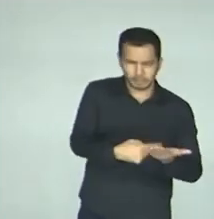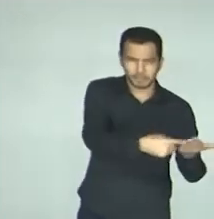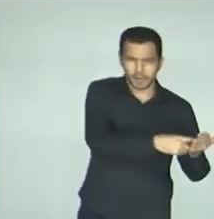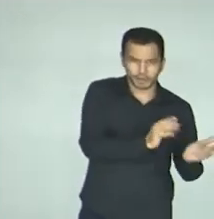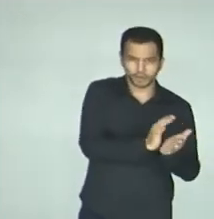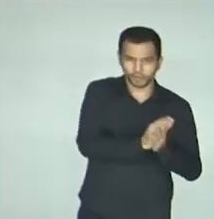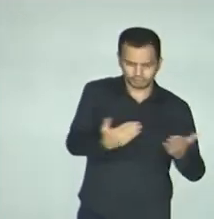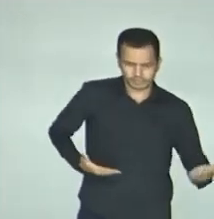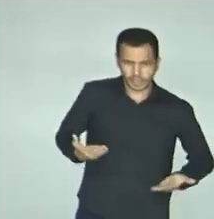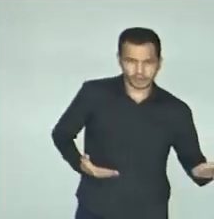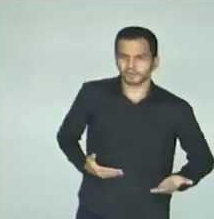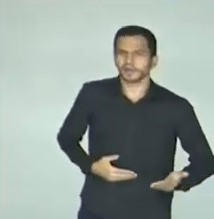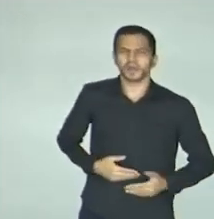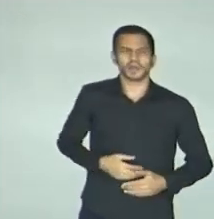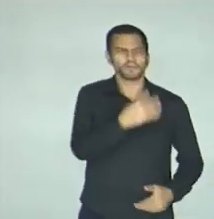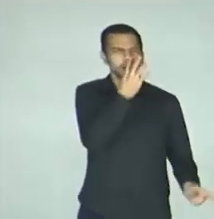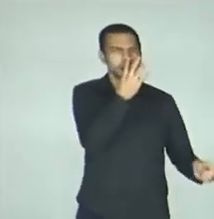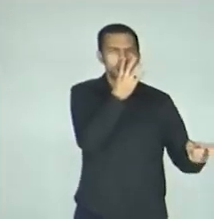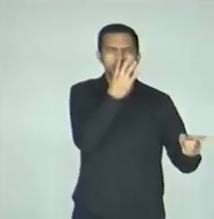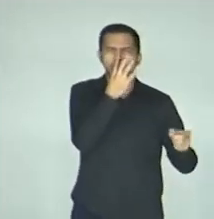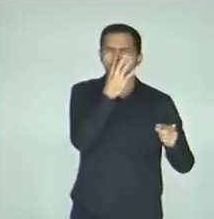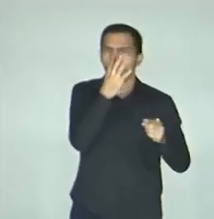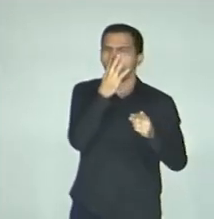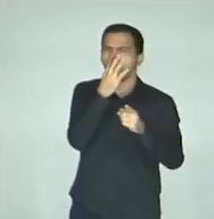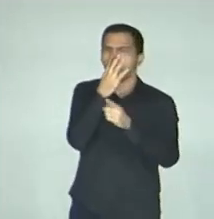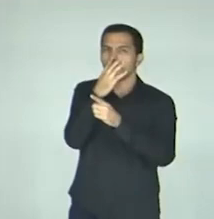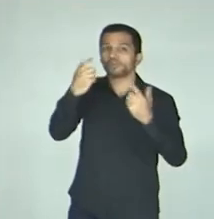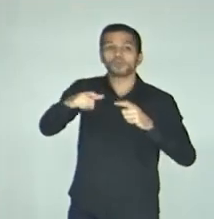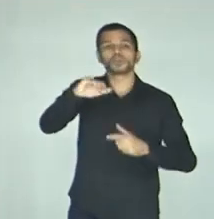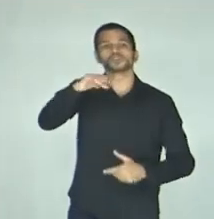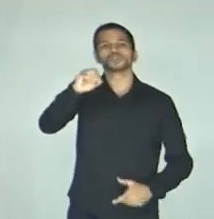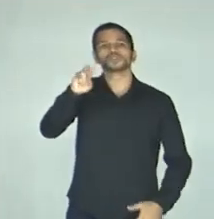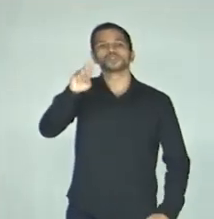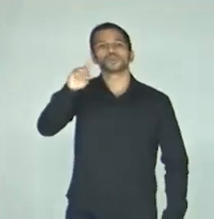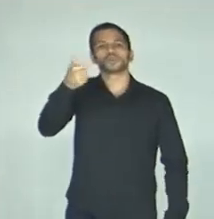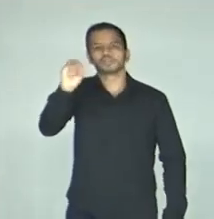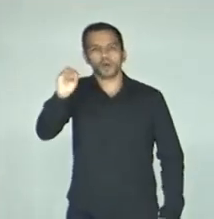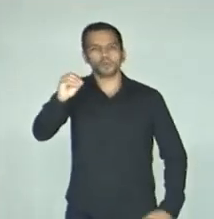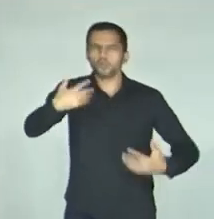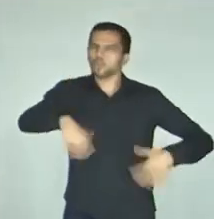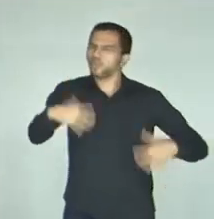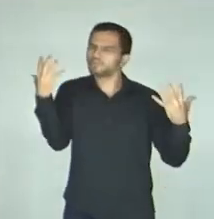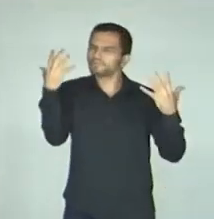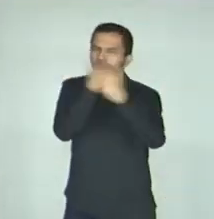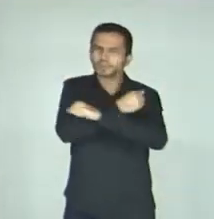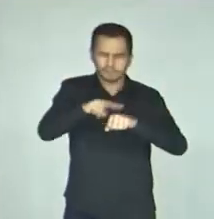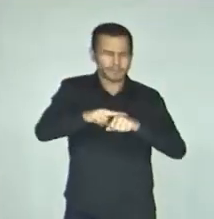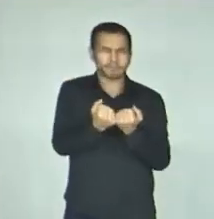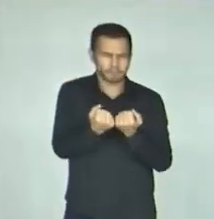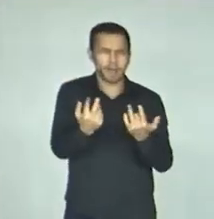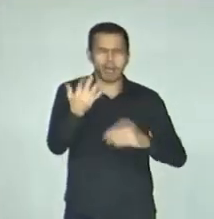os seus empregados e ele ver a Campina do Jordão pensa no lugar bonito Pensa num lugar fértil Pensa num lugar